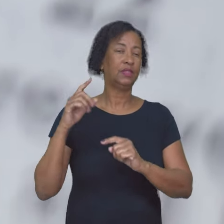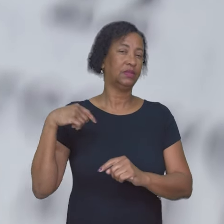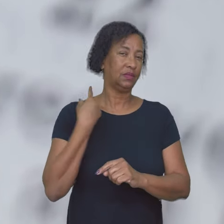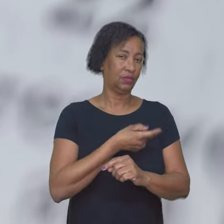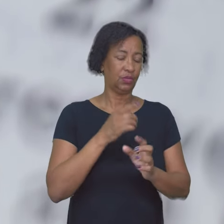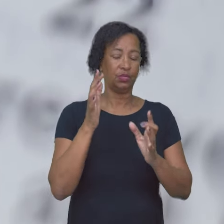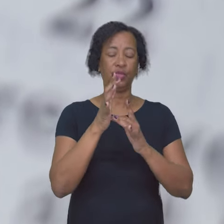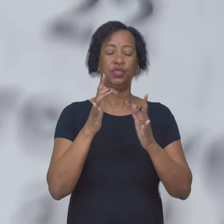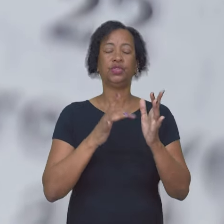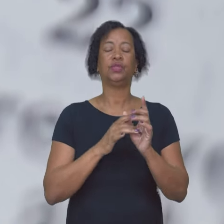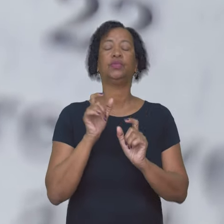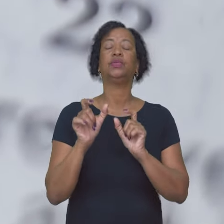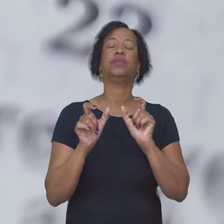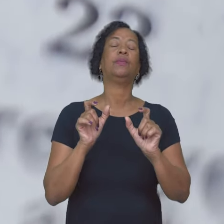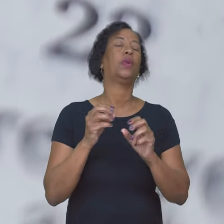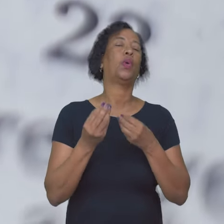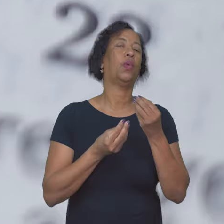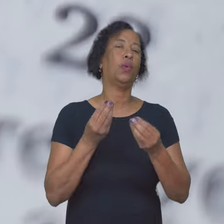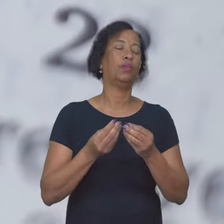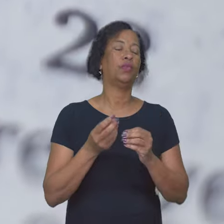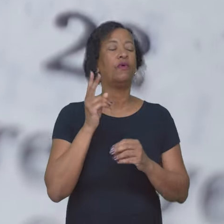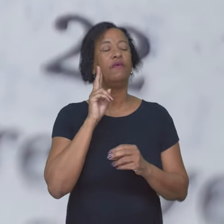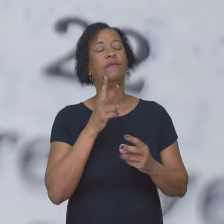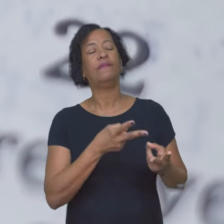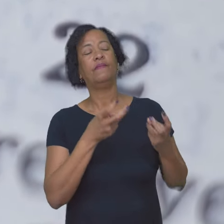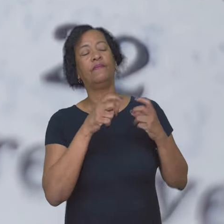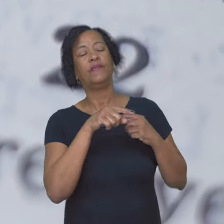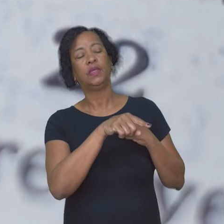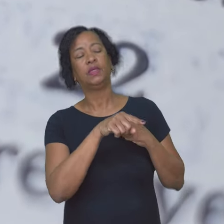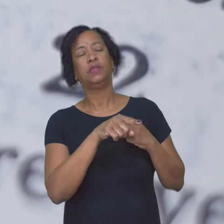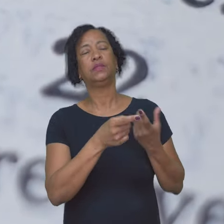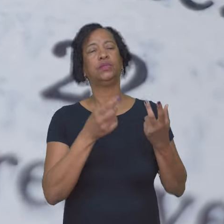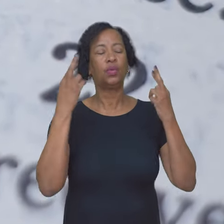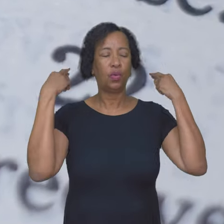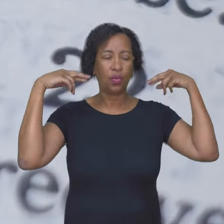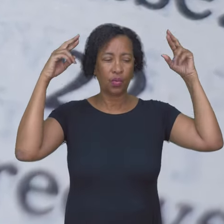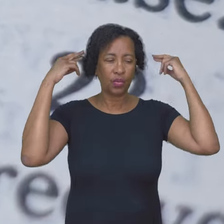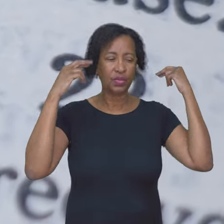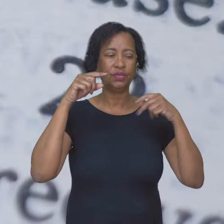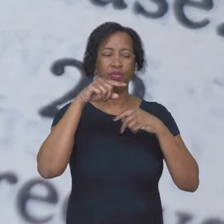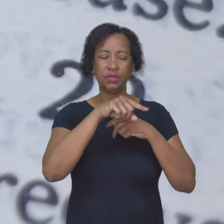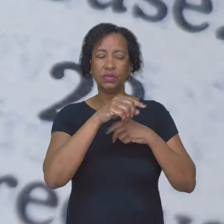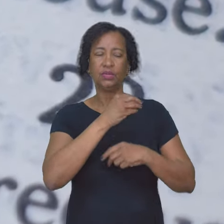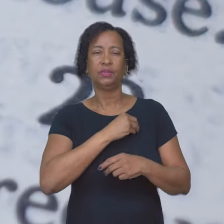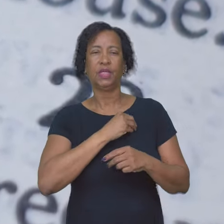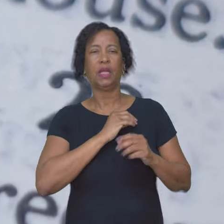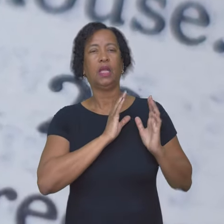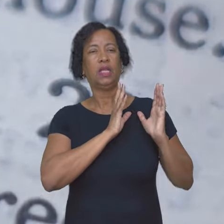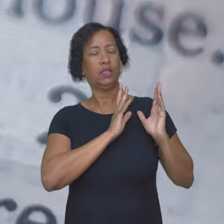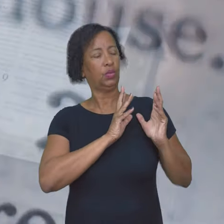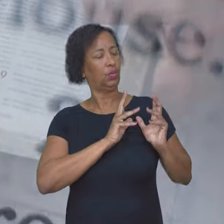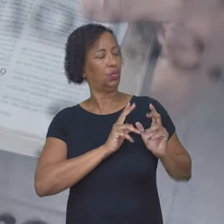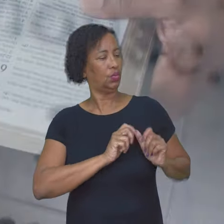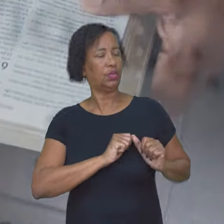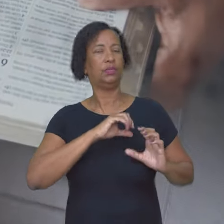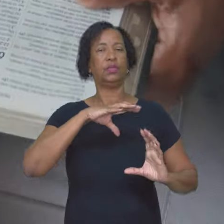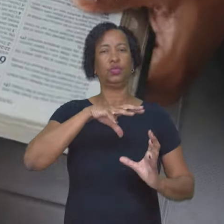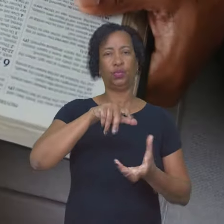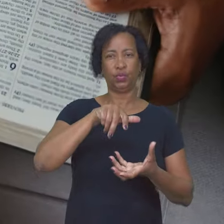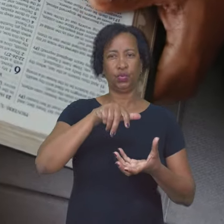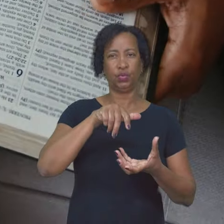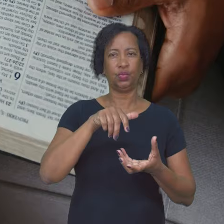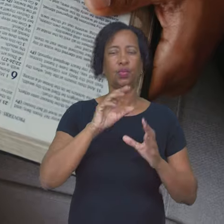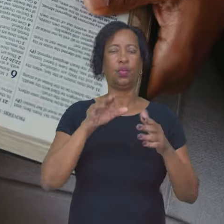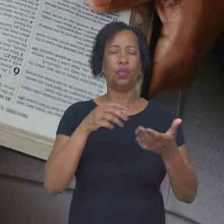palavras Vejam o cordeiro de Deus que tira o pecado do mundo quando estudamos esses Evangelhos